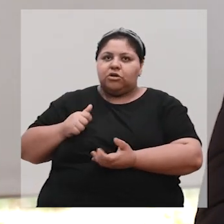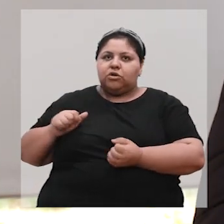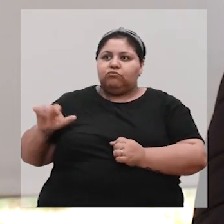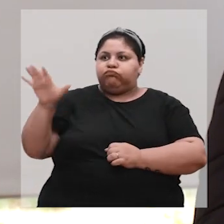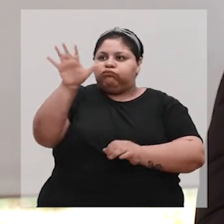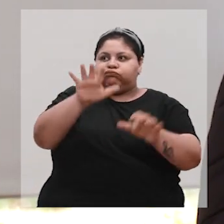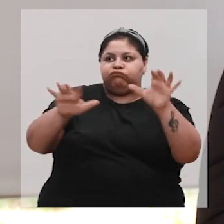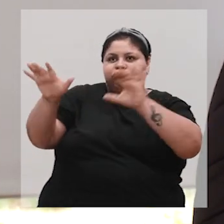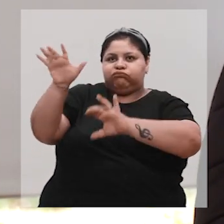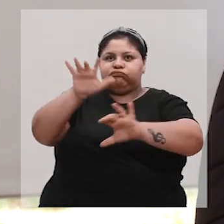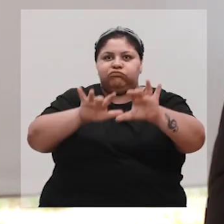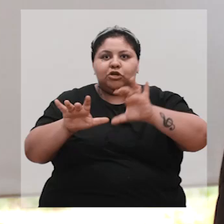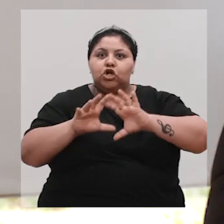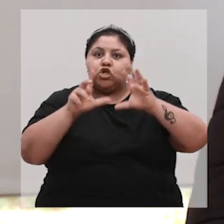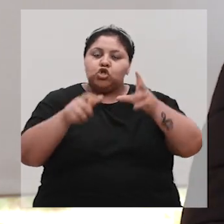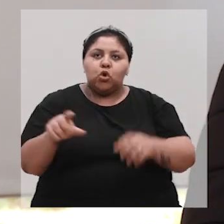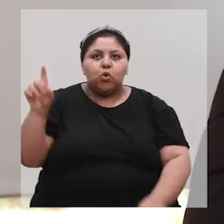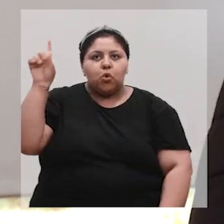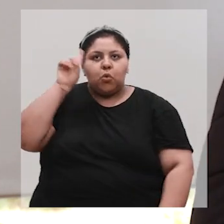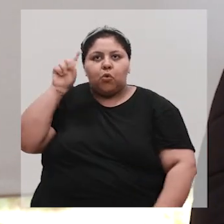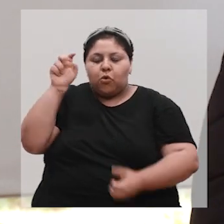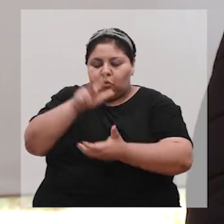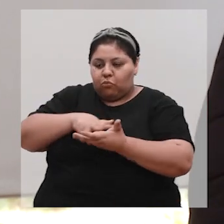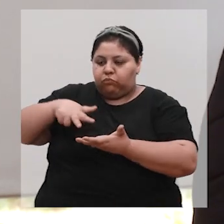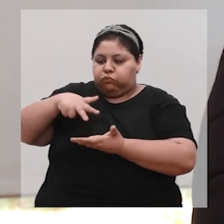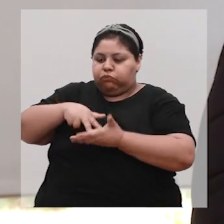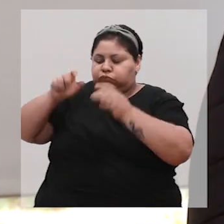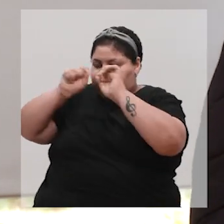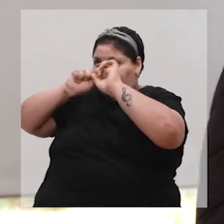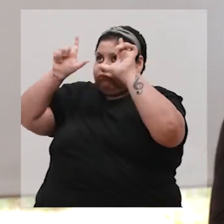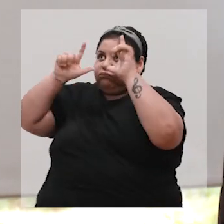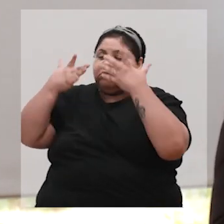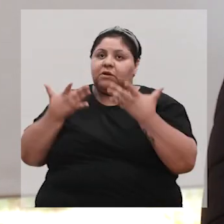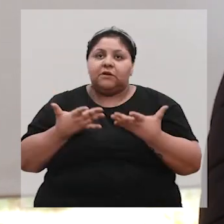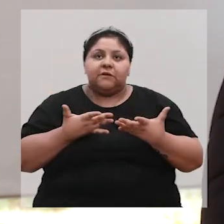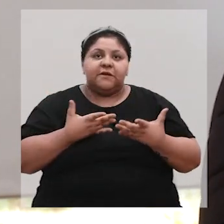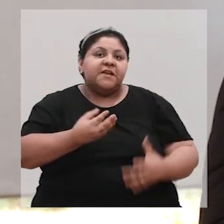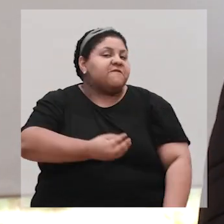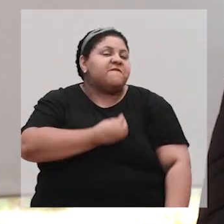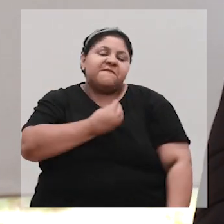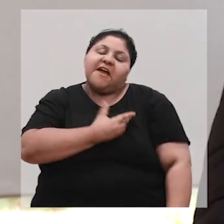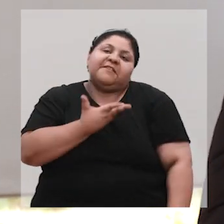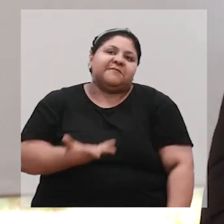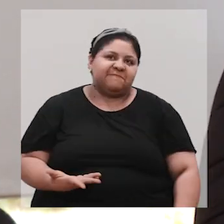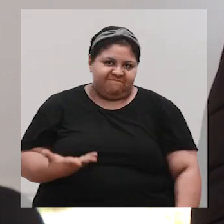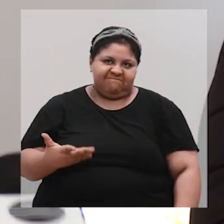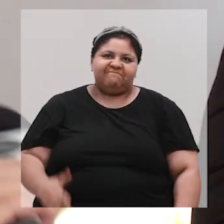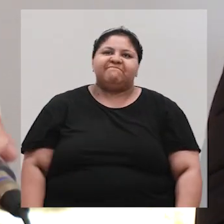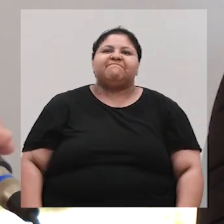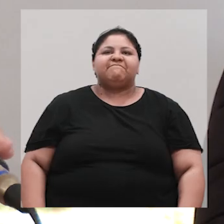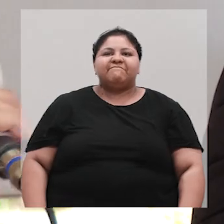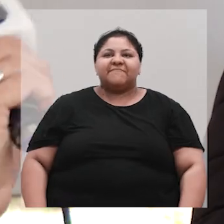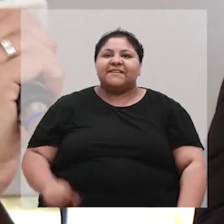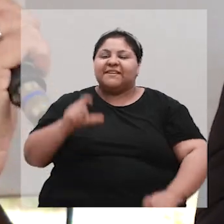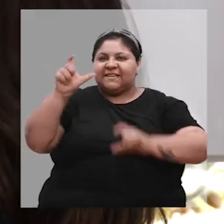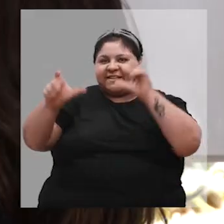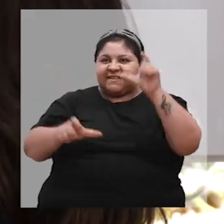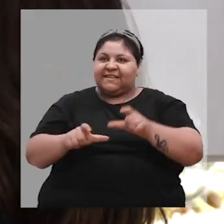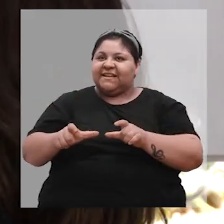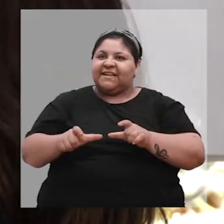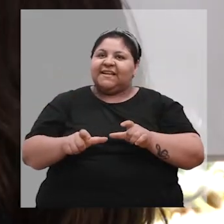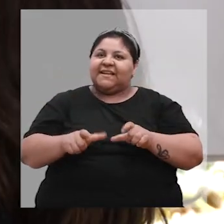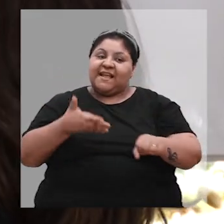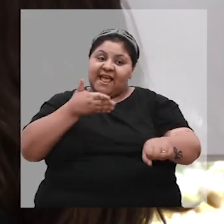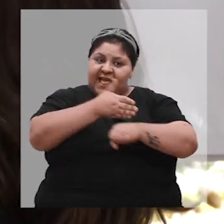muito importante para a gente estar todo dia levantando da cama e vivendo, né? E as pessoas